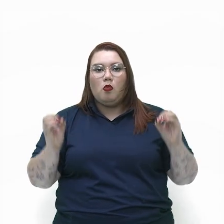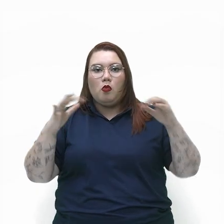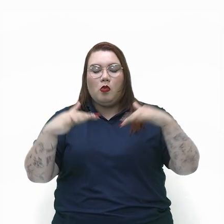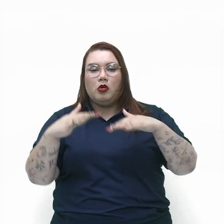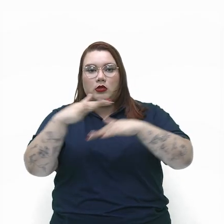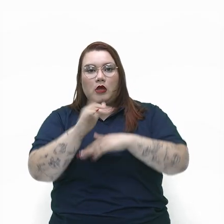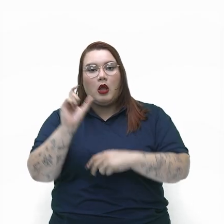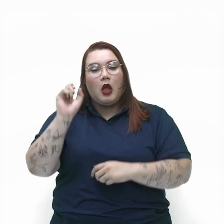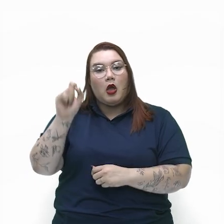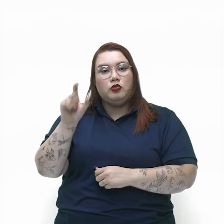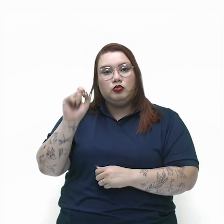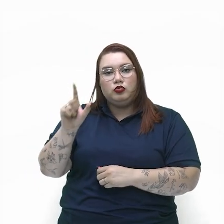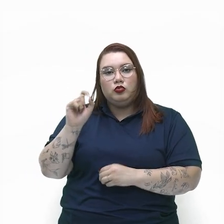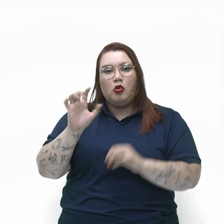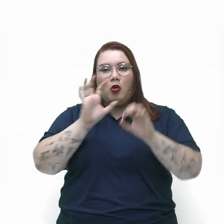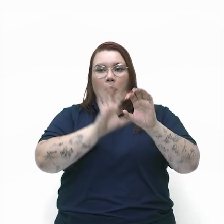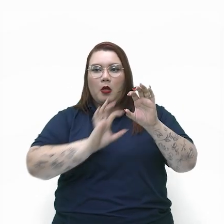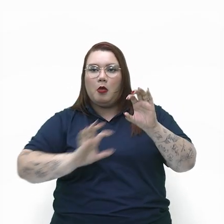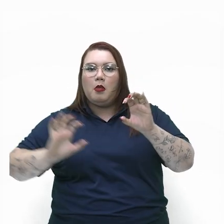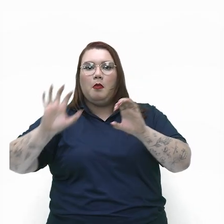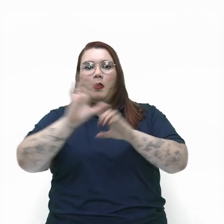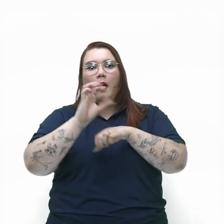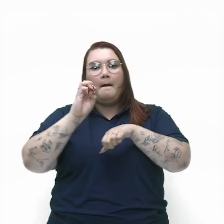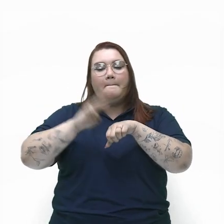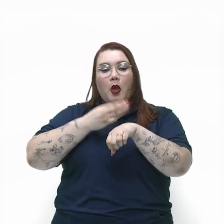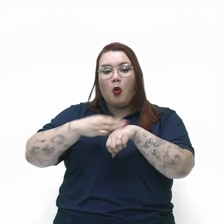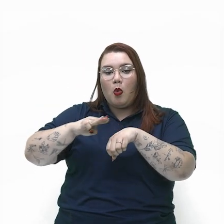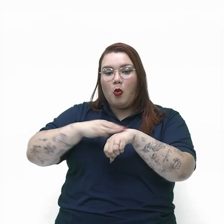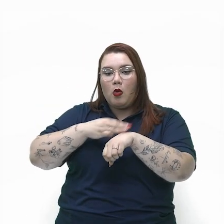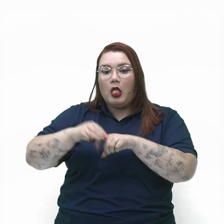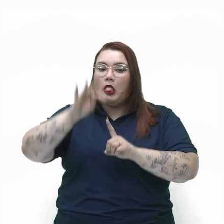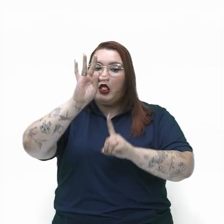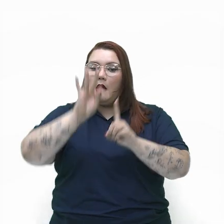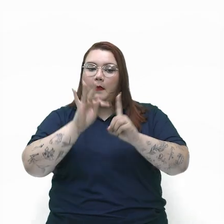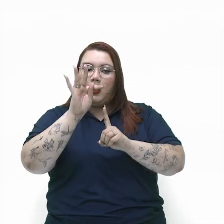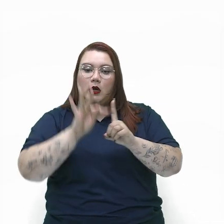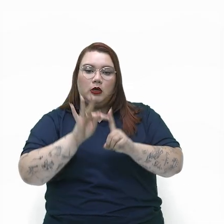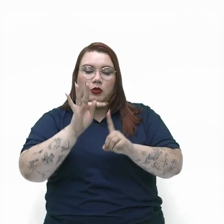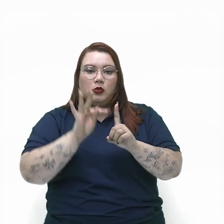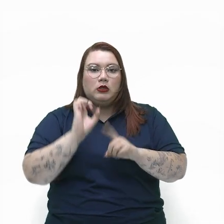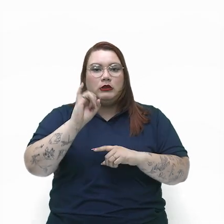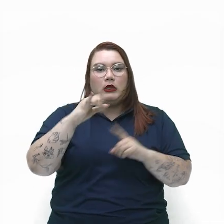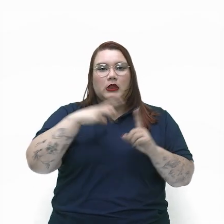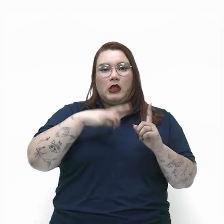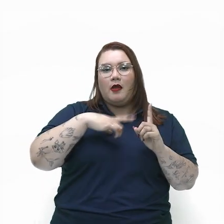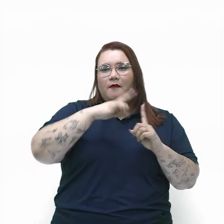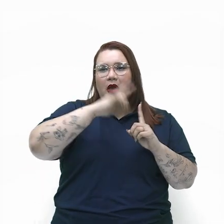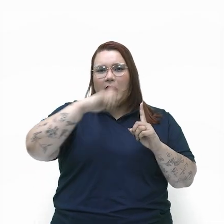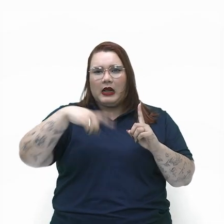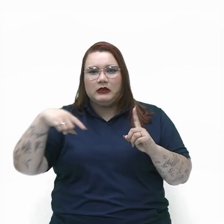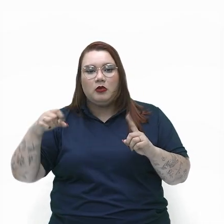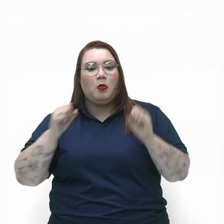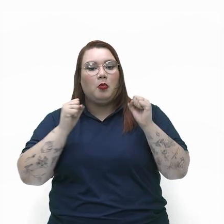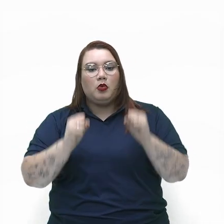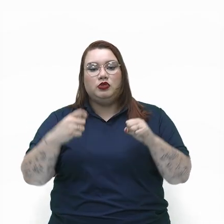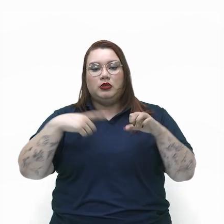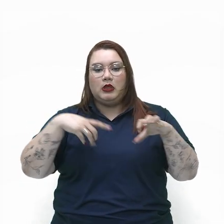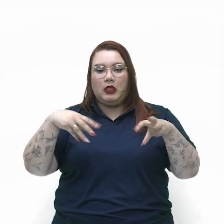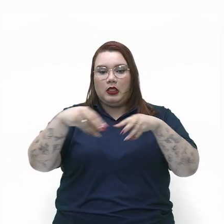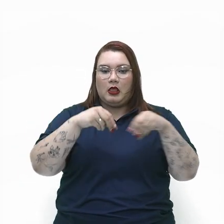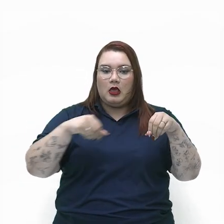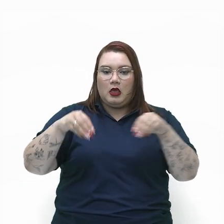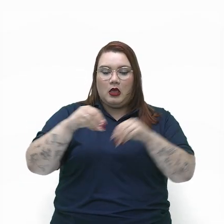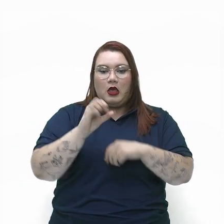aí oceanos, eles são azuis, os continentes eles são marrons. Pela temperatura do planeta, se variar muito, pode